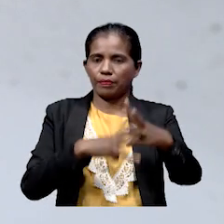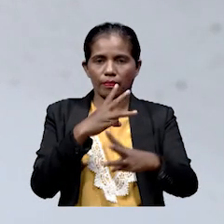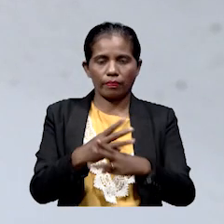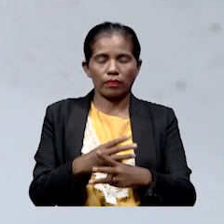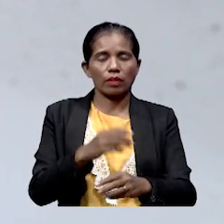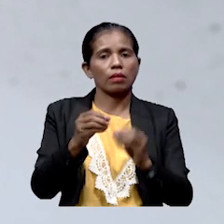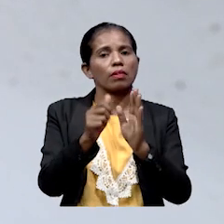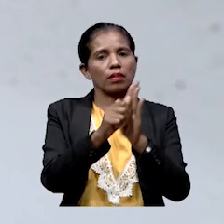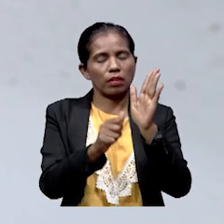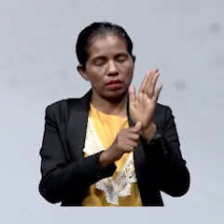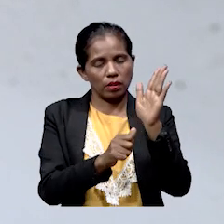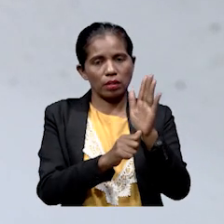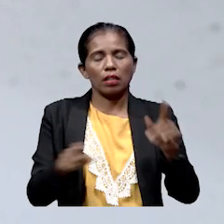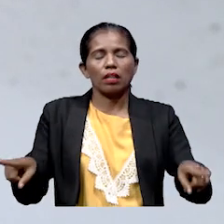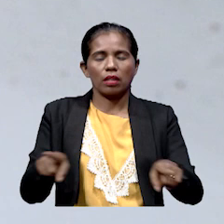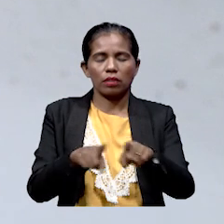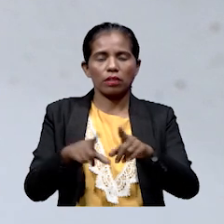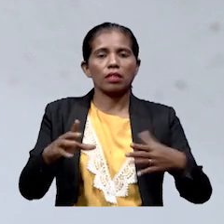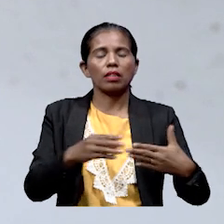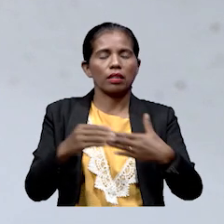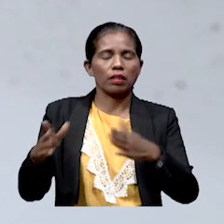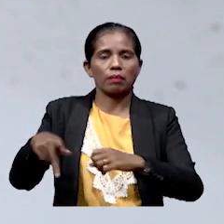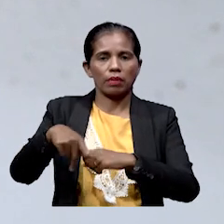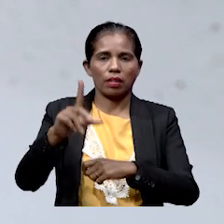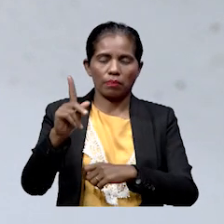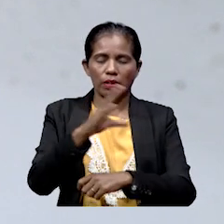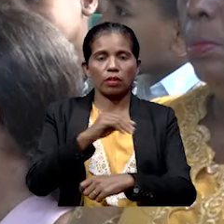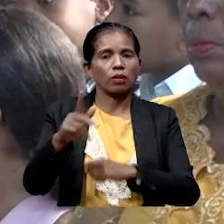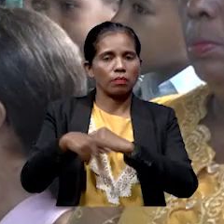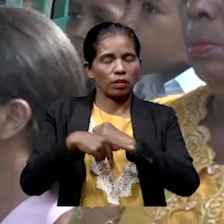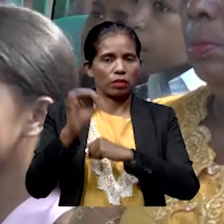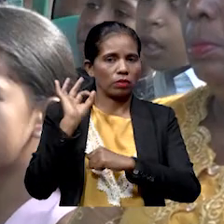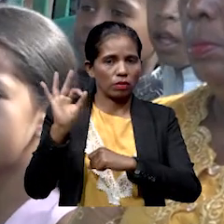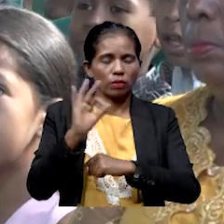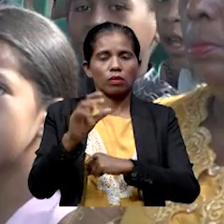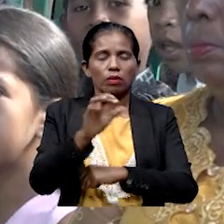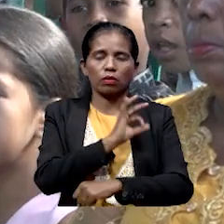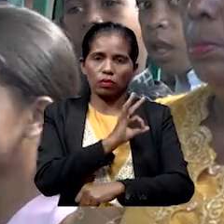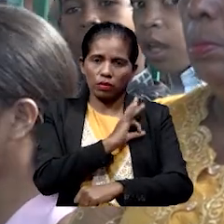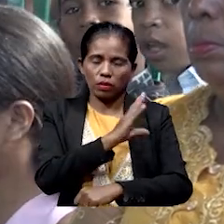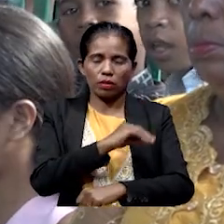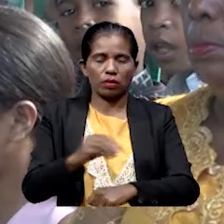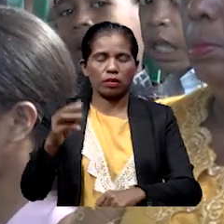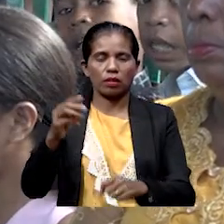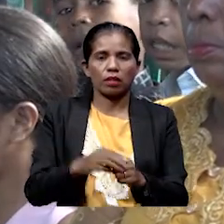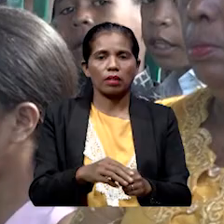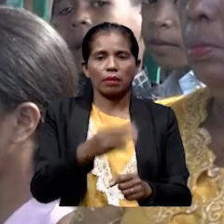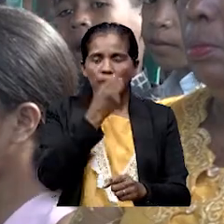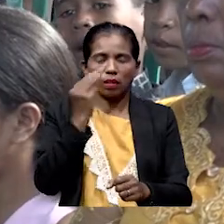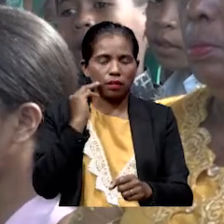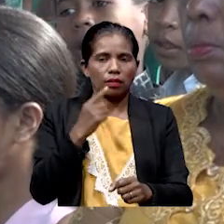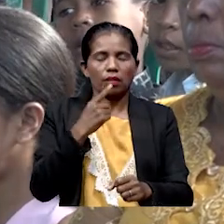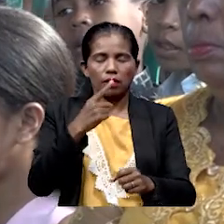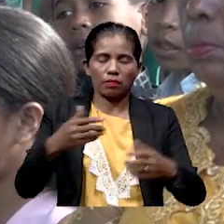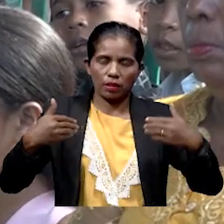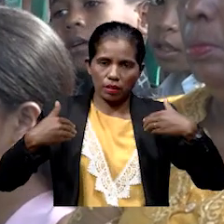Azenda to Sorumalo ho líder PLP ho Kunto, Horta Teteng, Maria Alcatiri nudar coordenador plataforma Entendimento, nebe